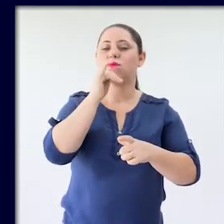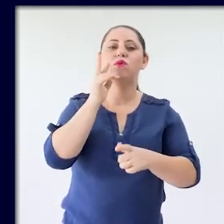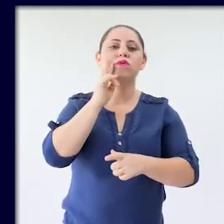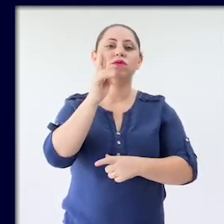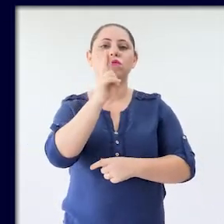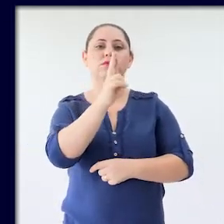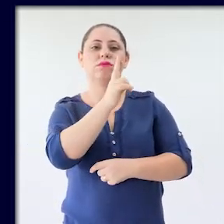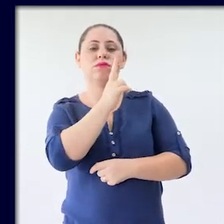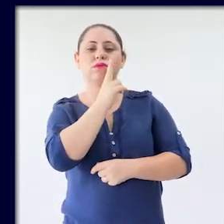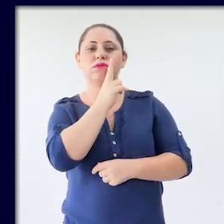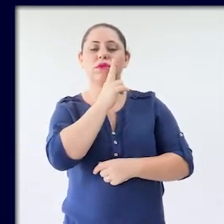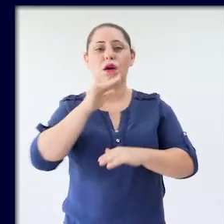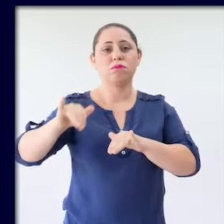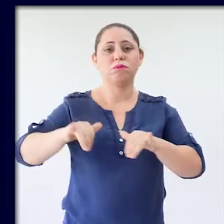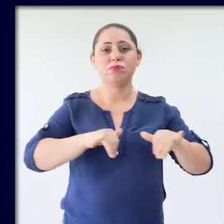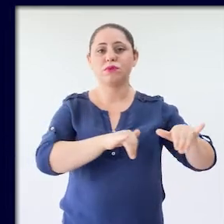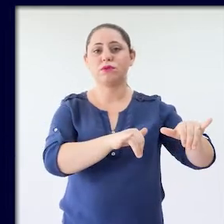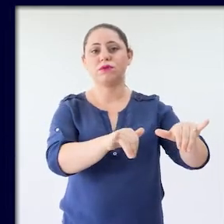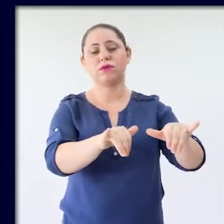exemplo, restaurante,